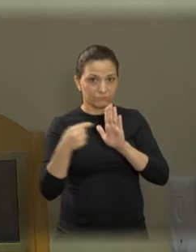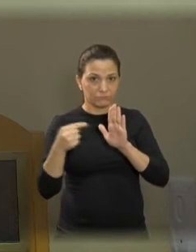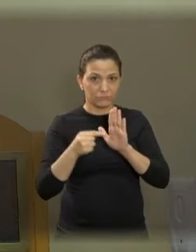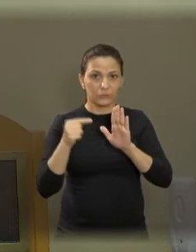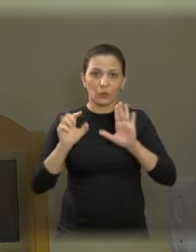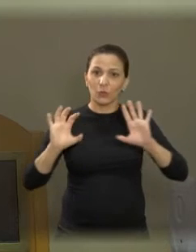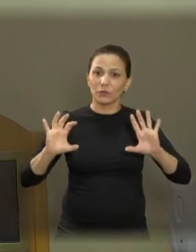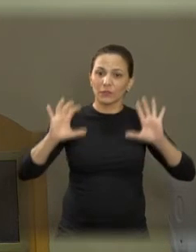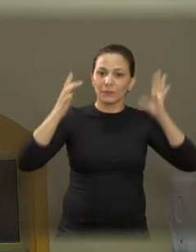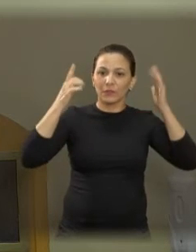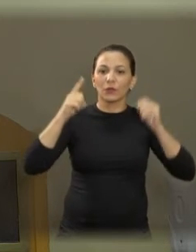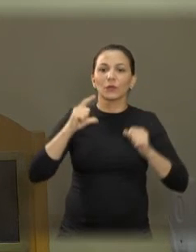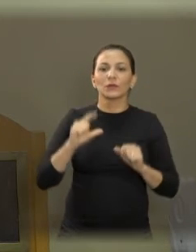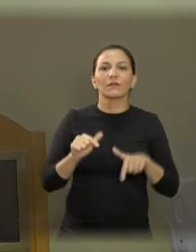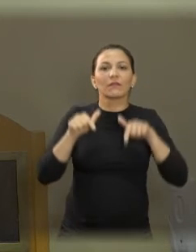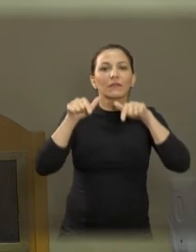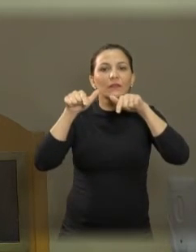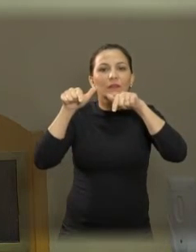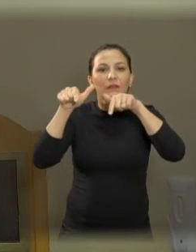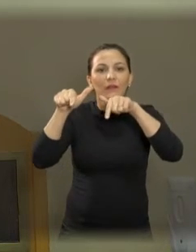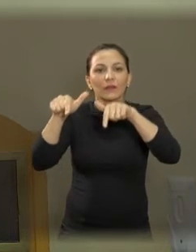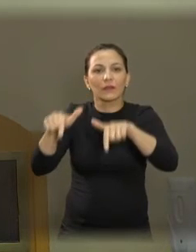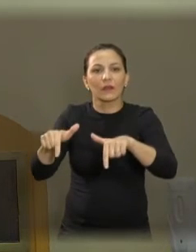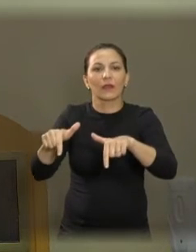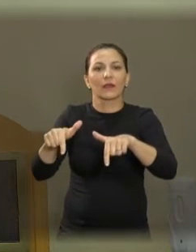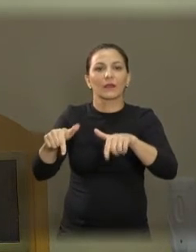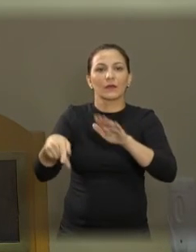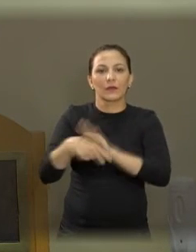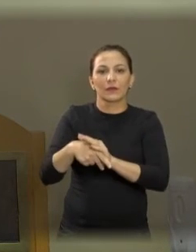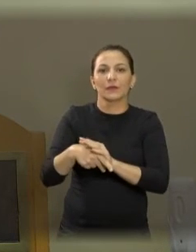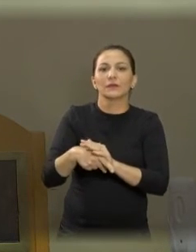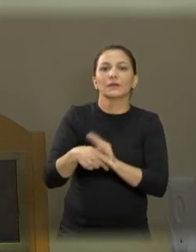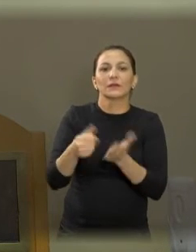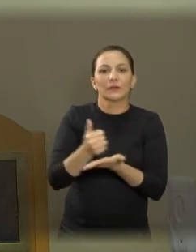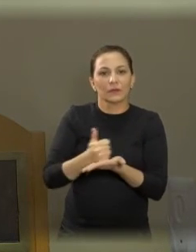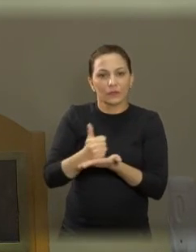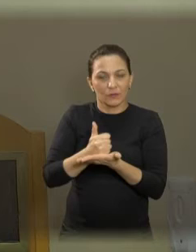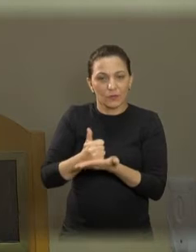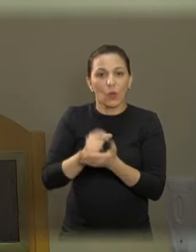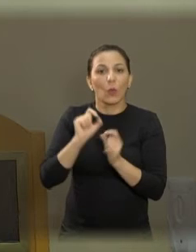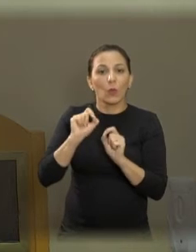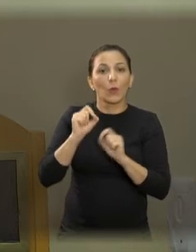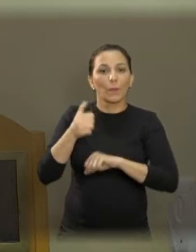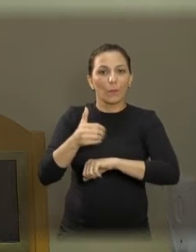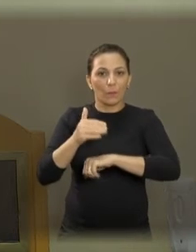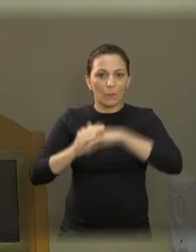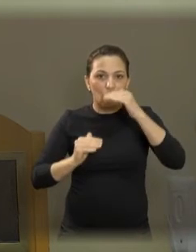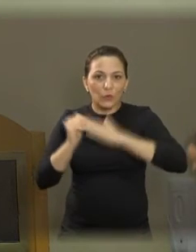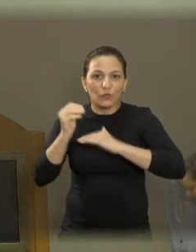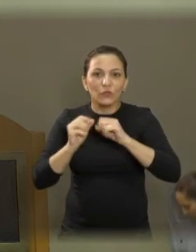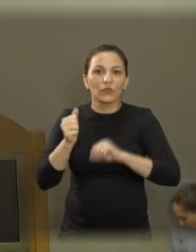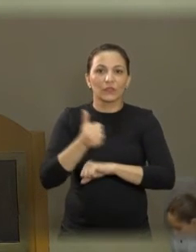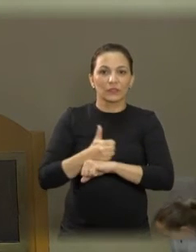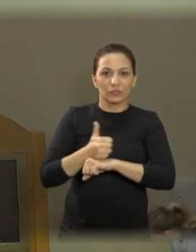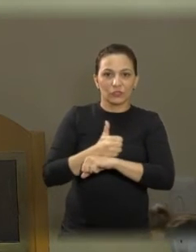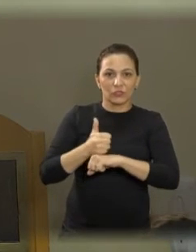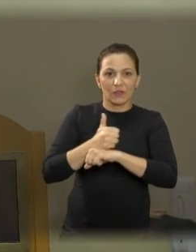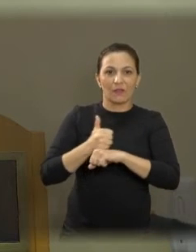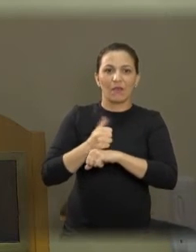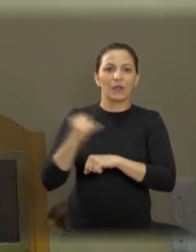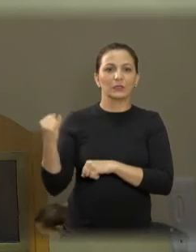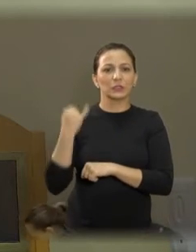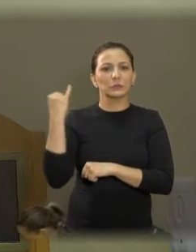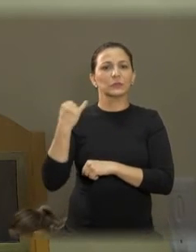será entregue a comenda do médico farmacêutico a profissionais que tenham prestado relevantes serviços